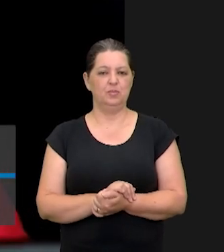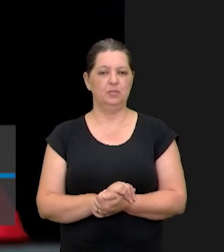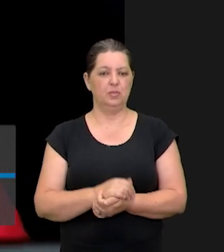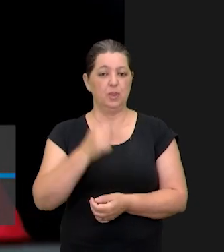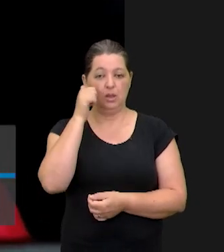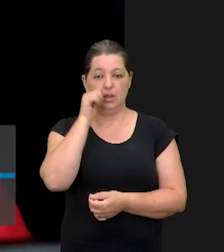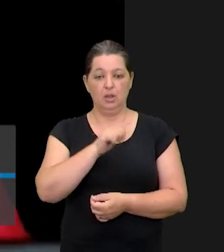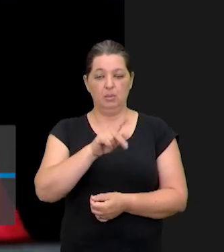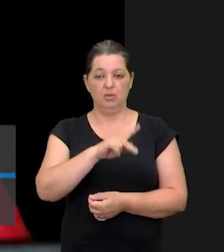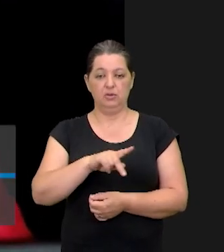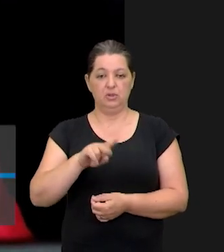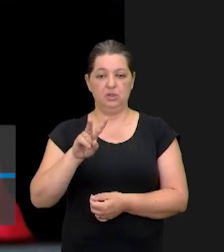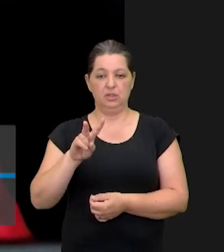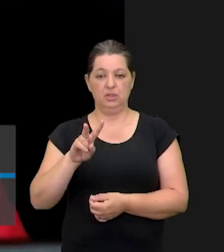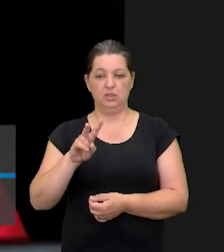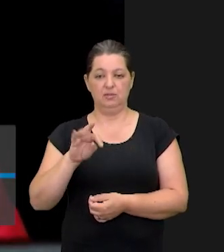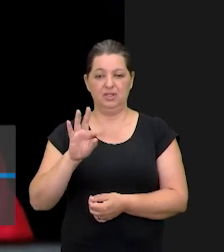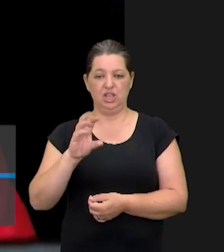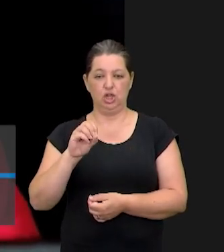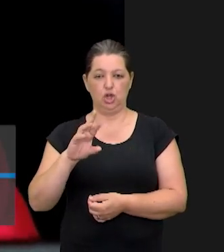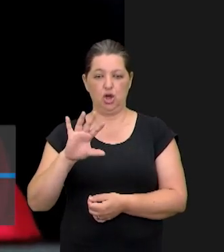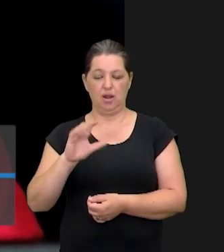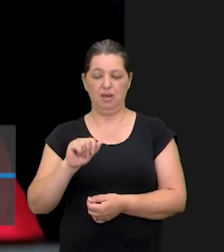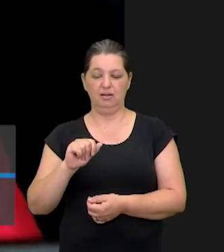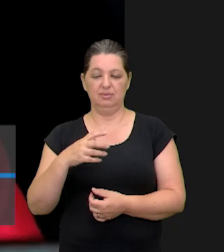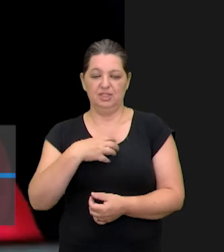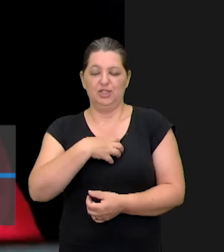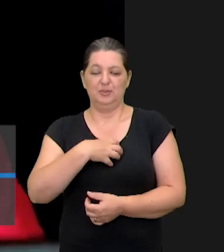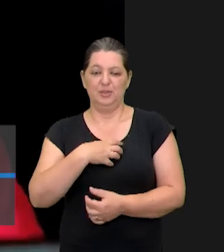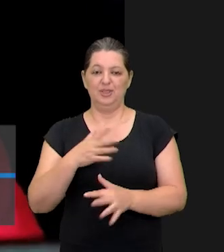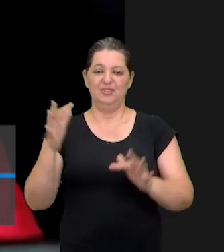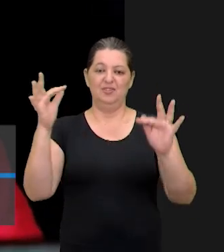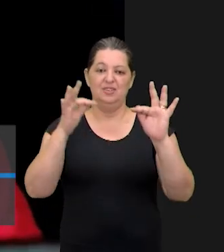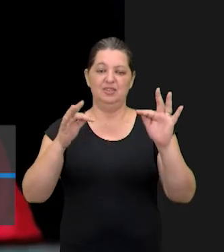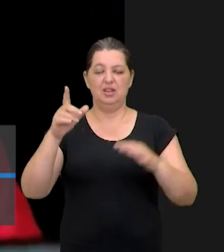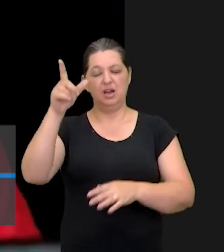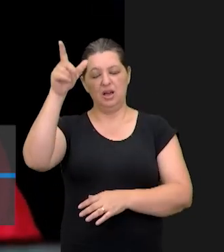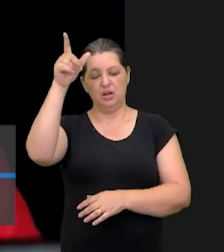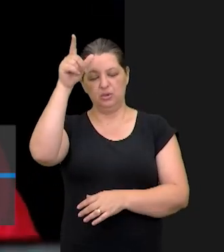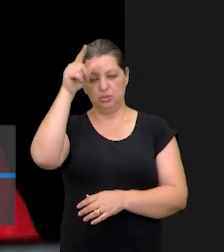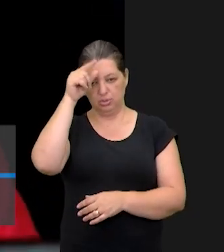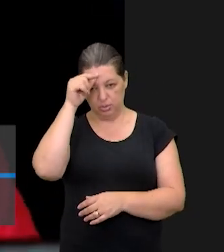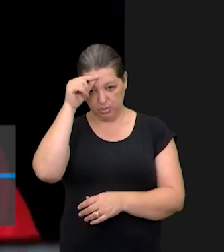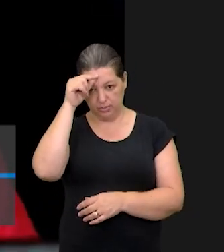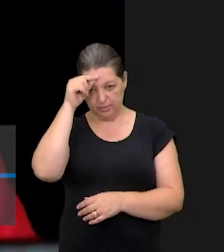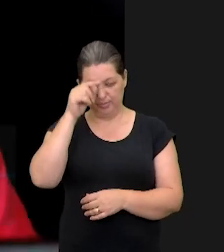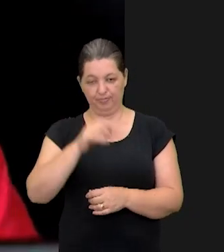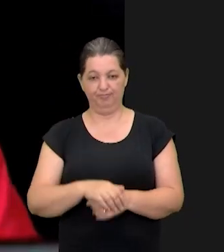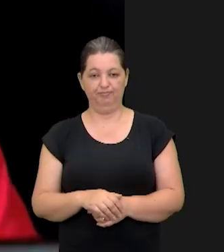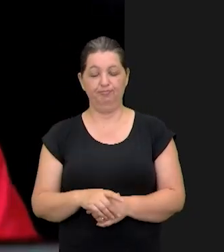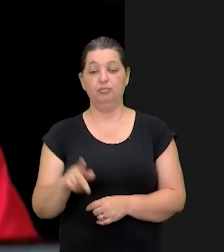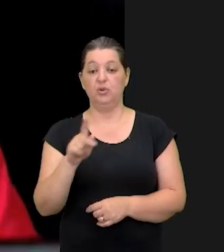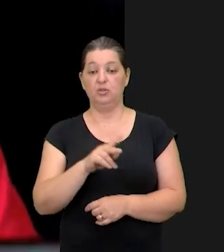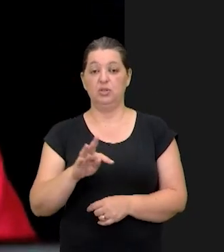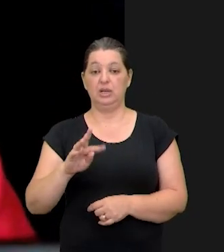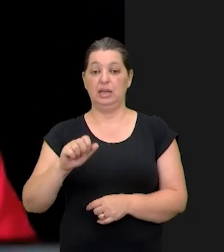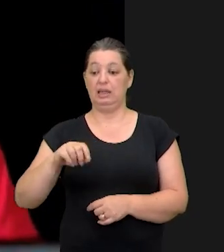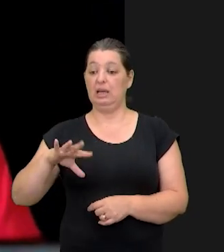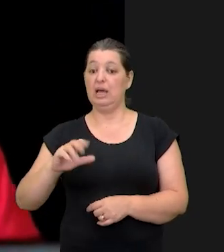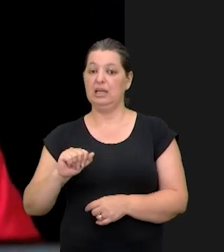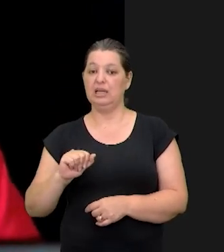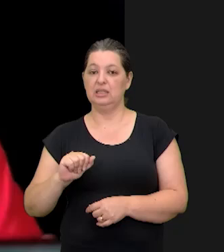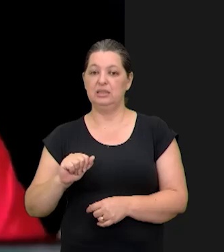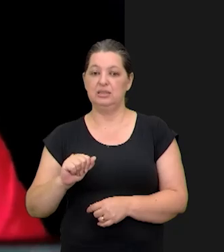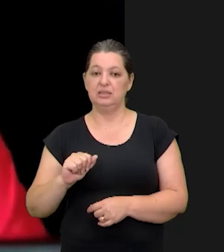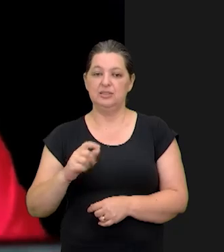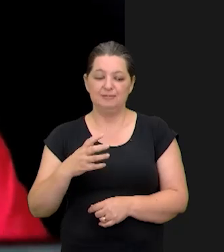professora Vitória falou que tem um sentimento de felicidade e alívio. Tá? A Protânia diz que está com